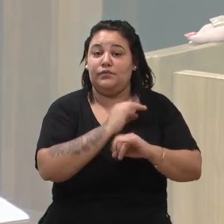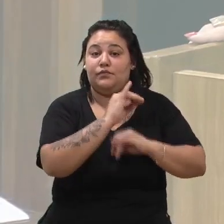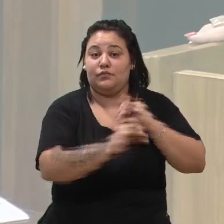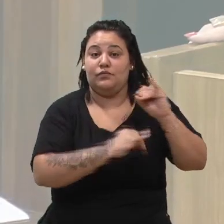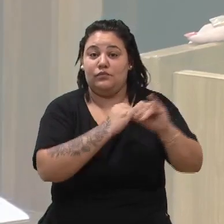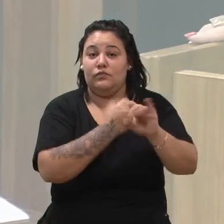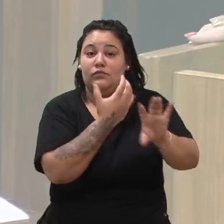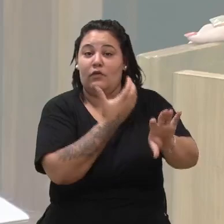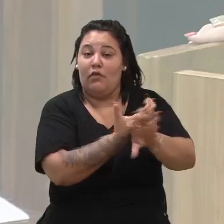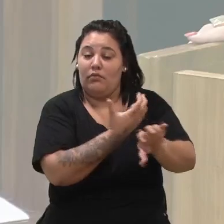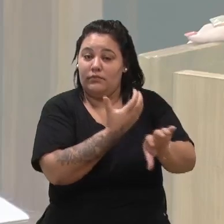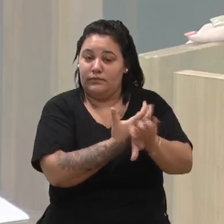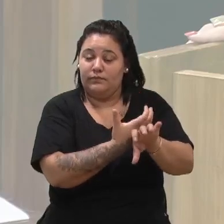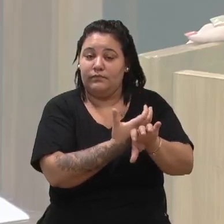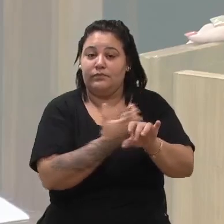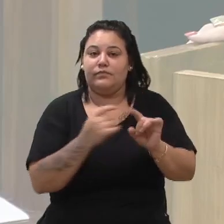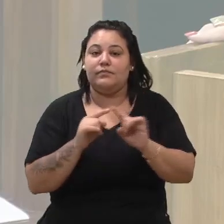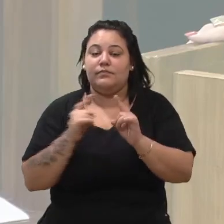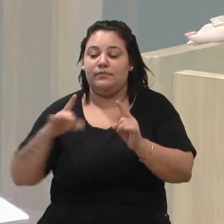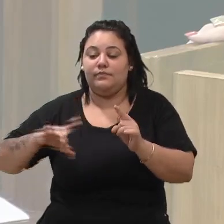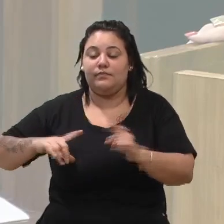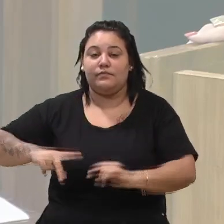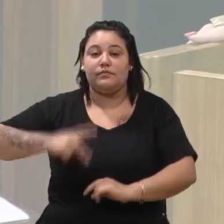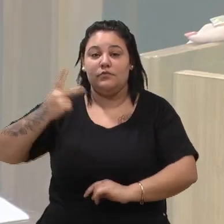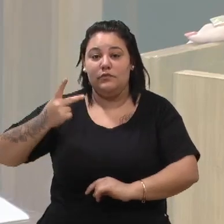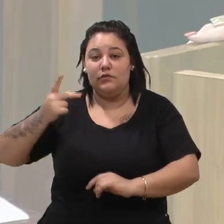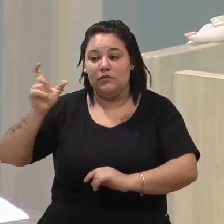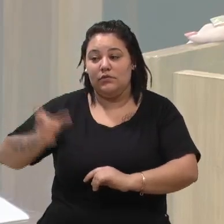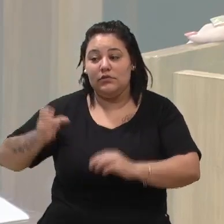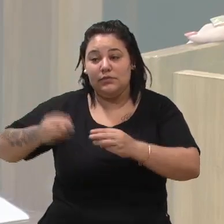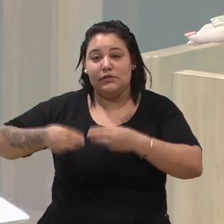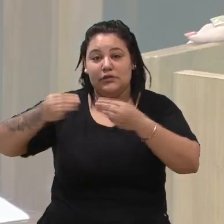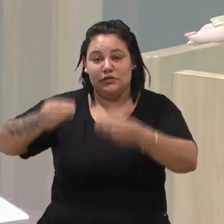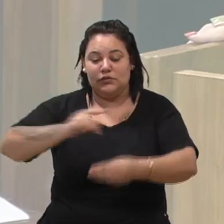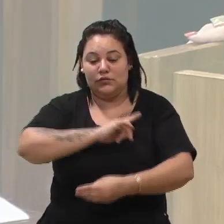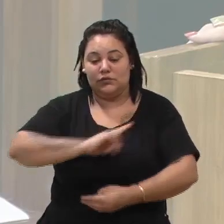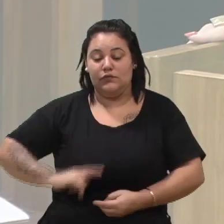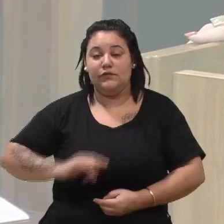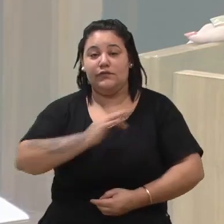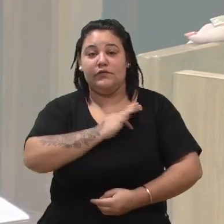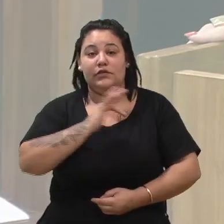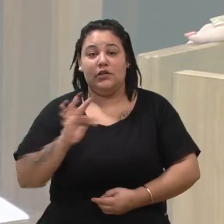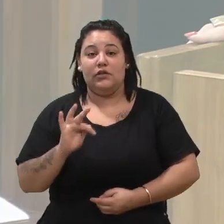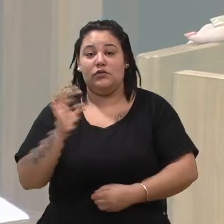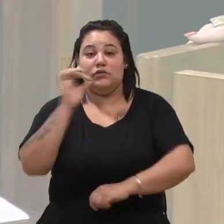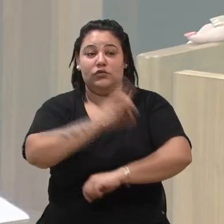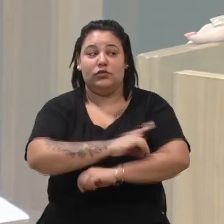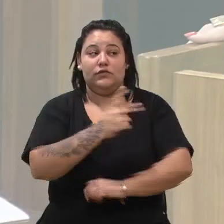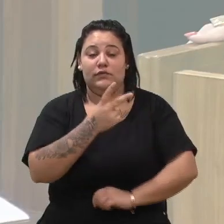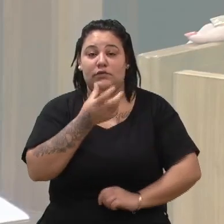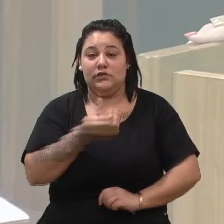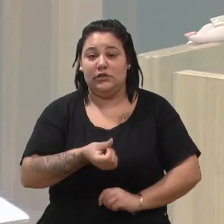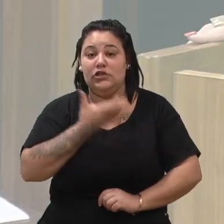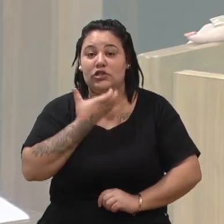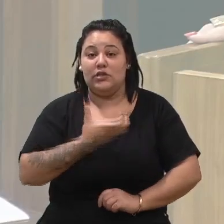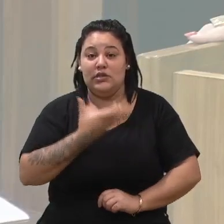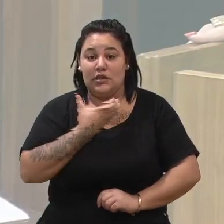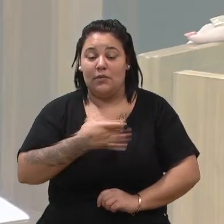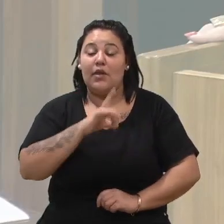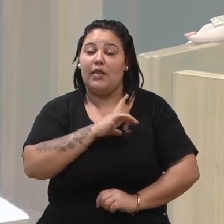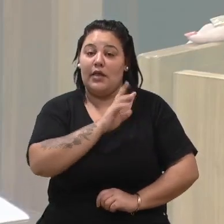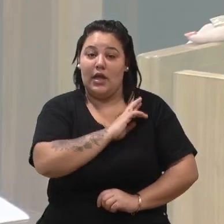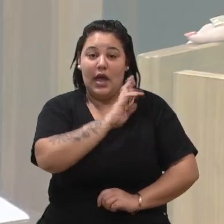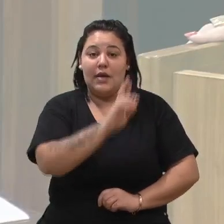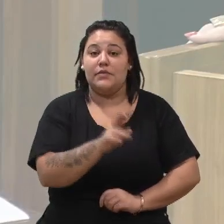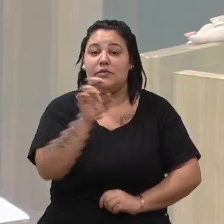evento, mas mais 2 ministros do governo federal. No dia 26 de dezembro, onde teve